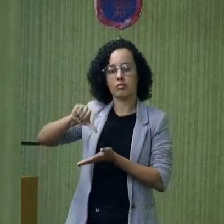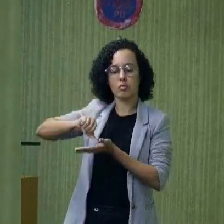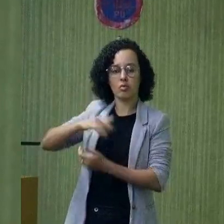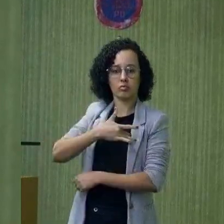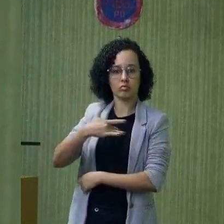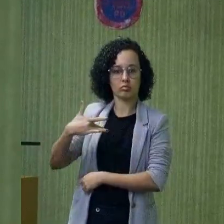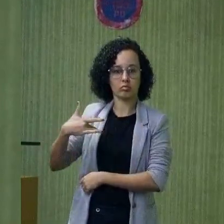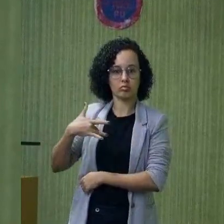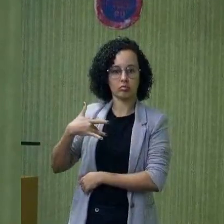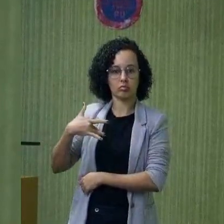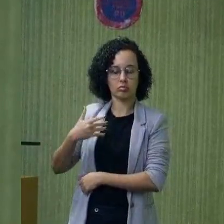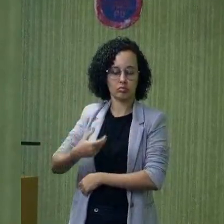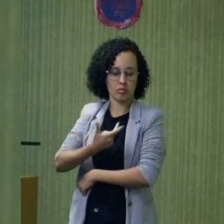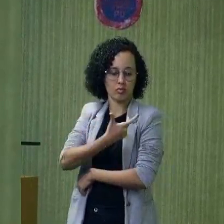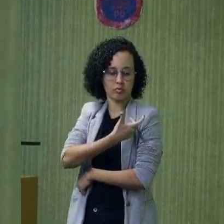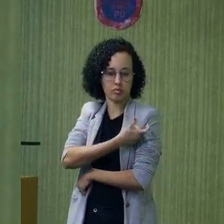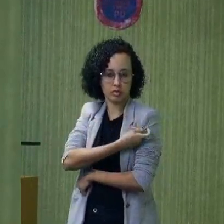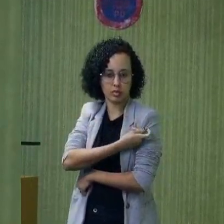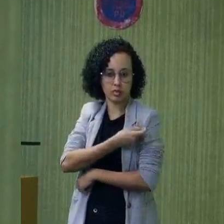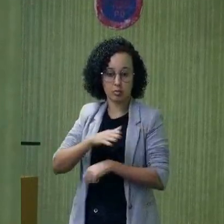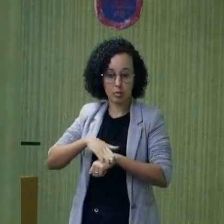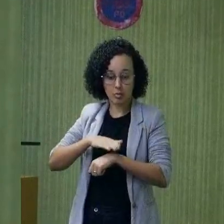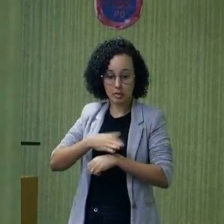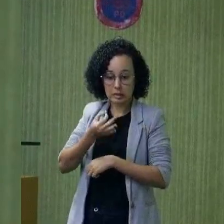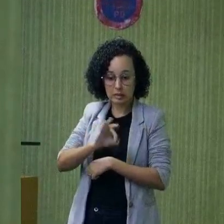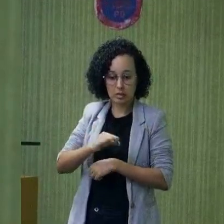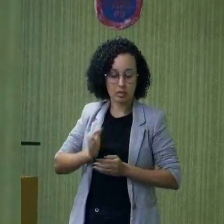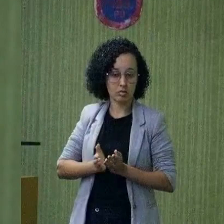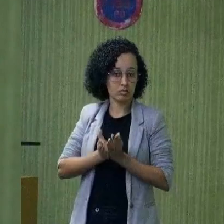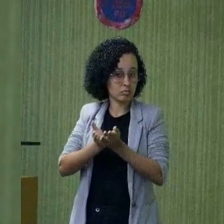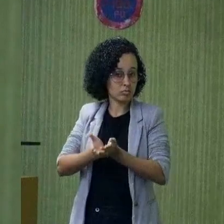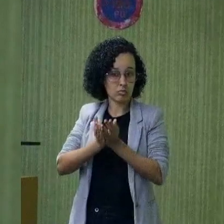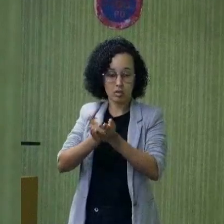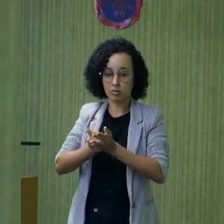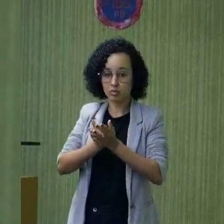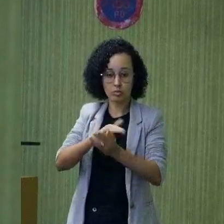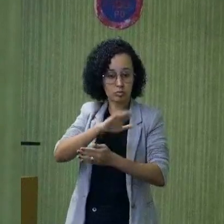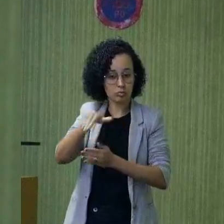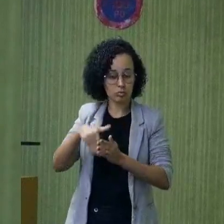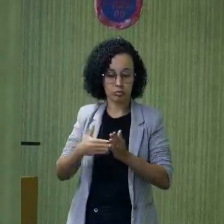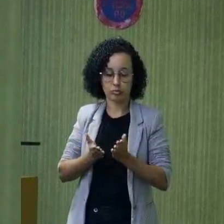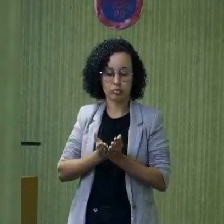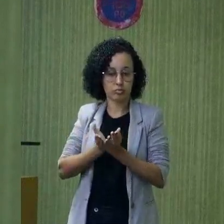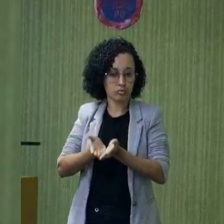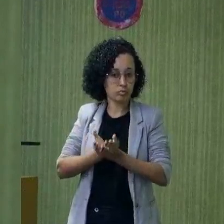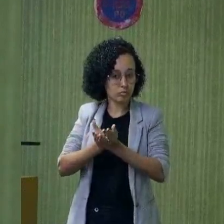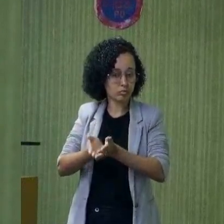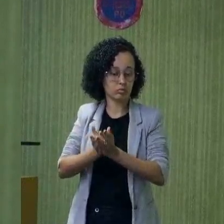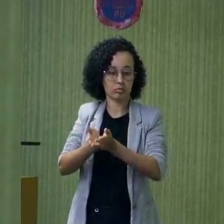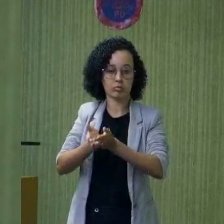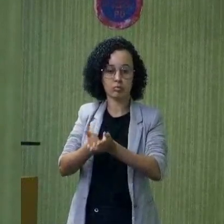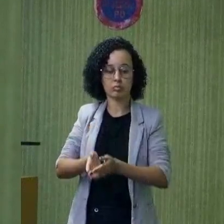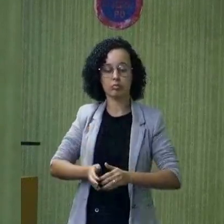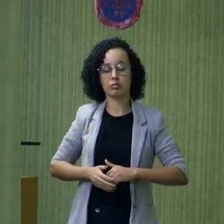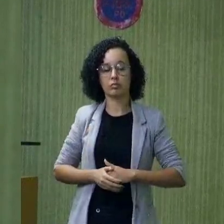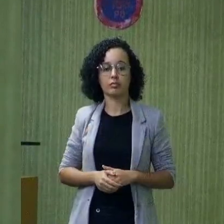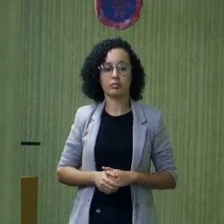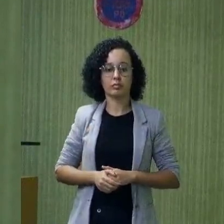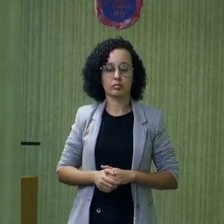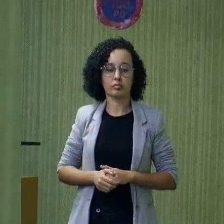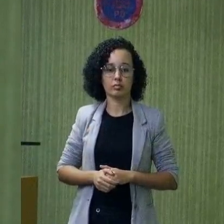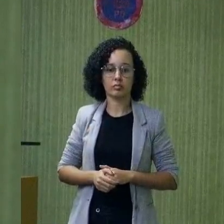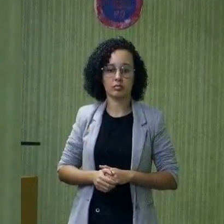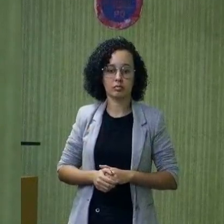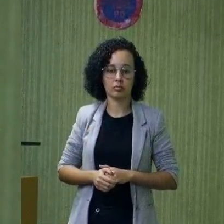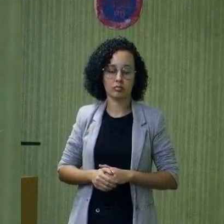passa eh a balsa tudo é balsa contratada logicamente que a balsa ela tem que andar no rio